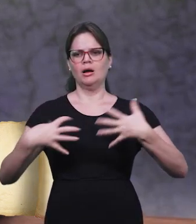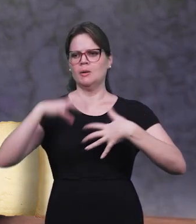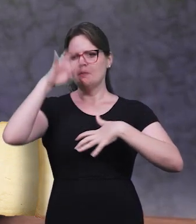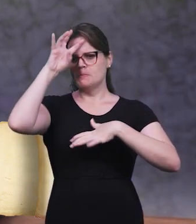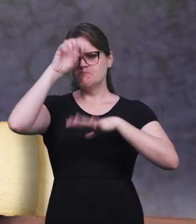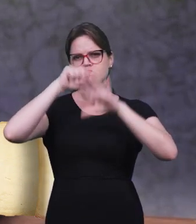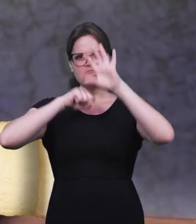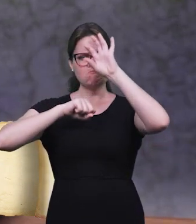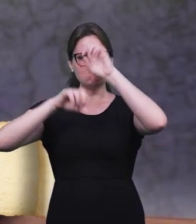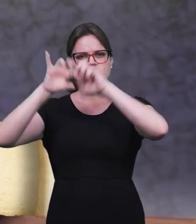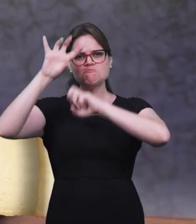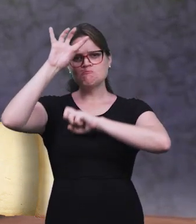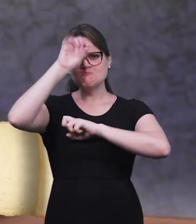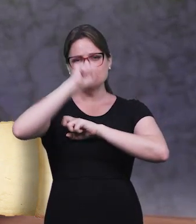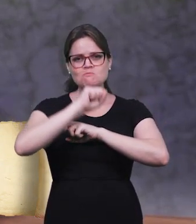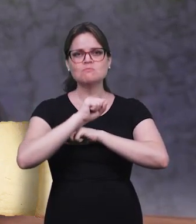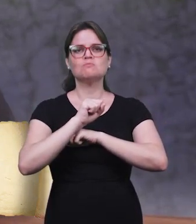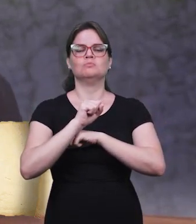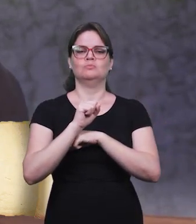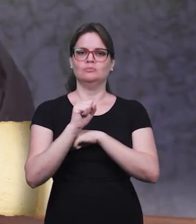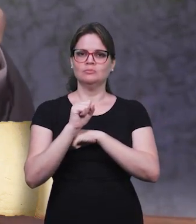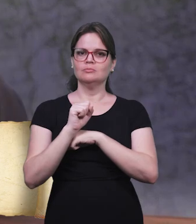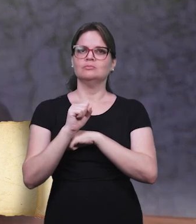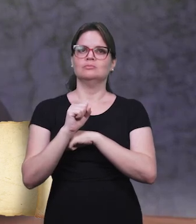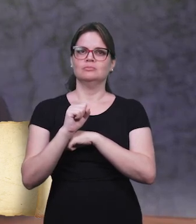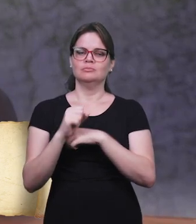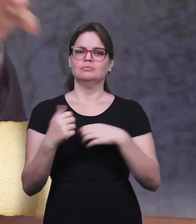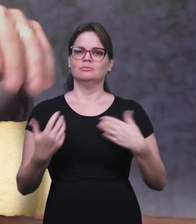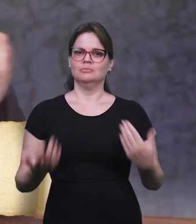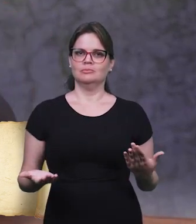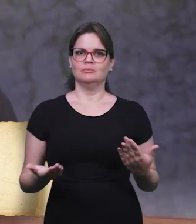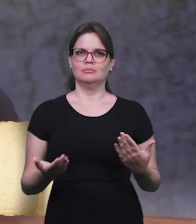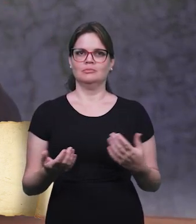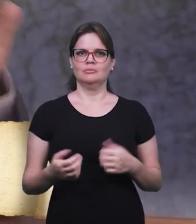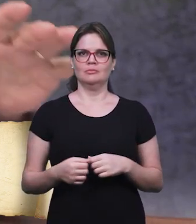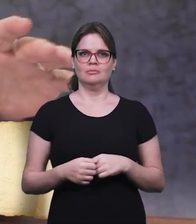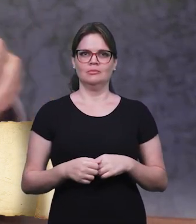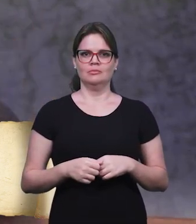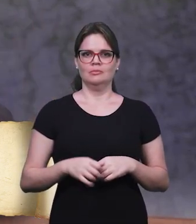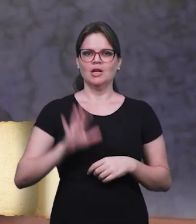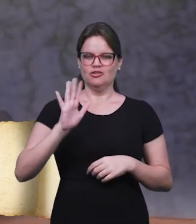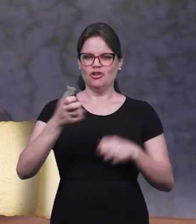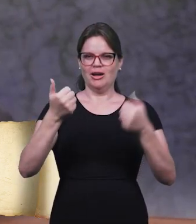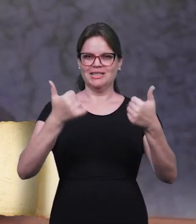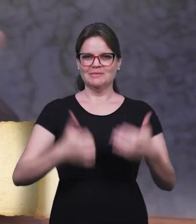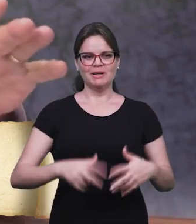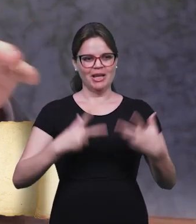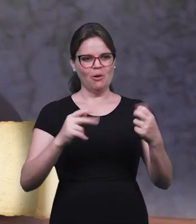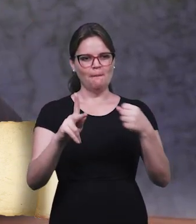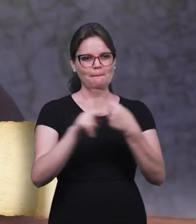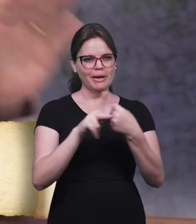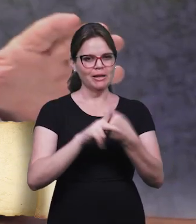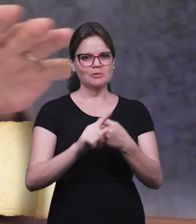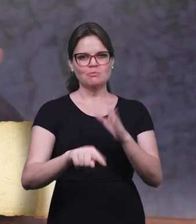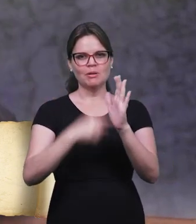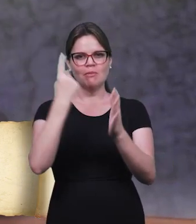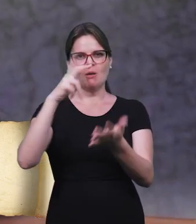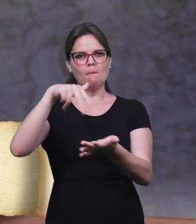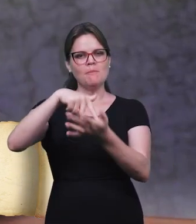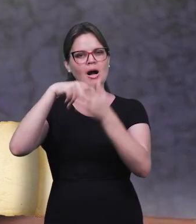ensinamentos. O Senhor comissionou, já foi comentado, a Pedro, falou sobre João,